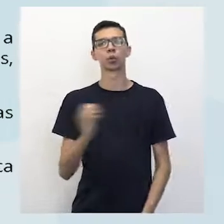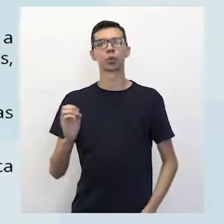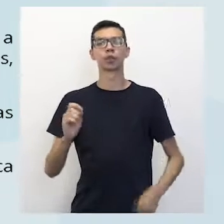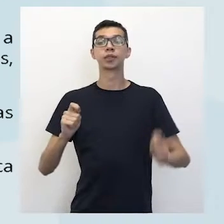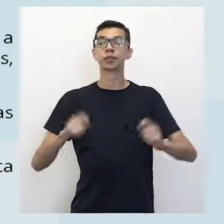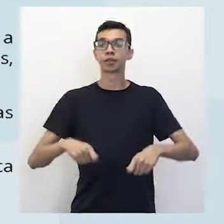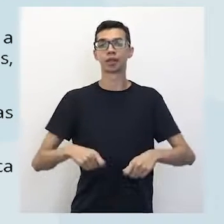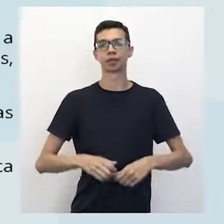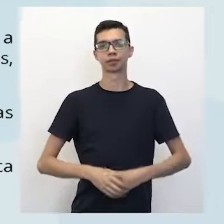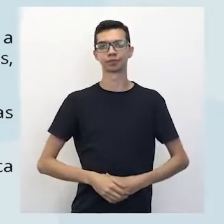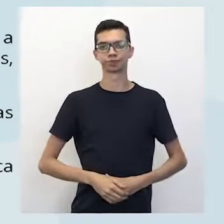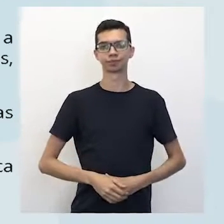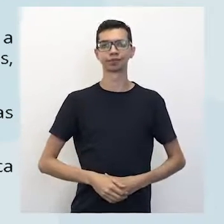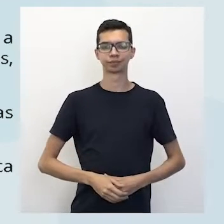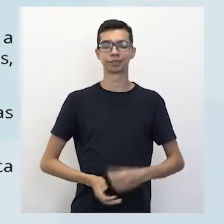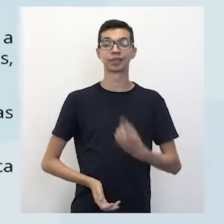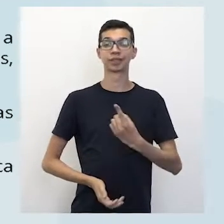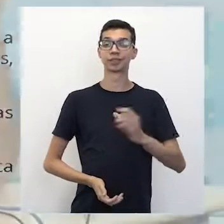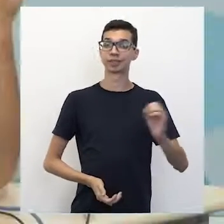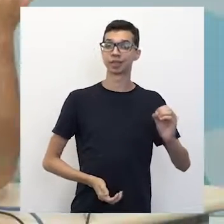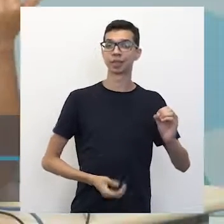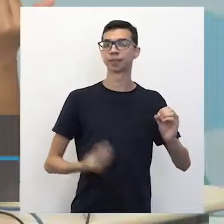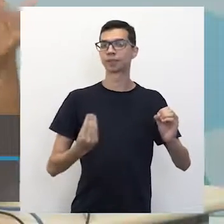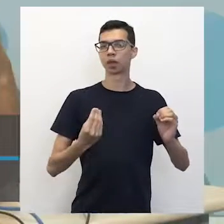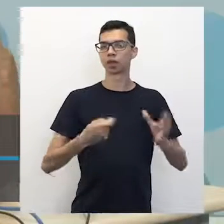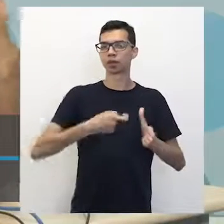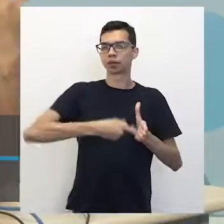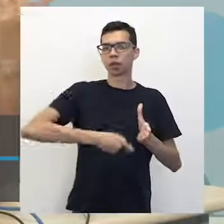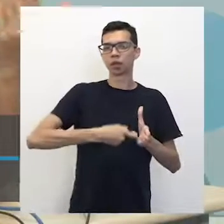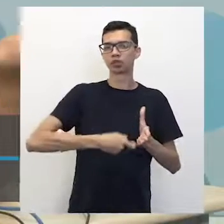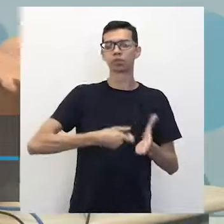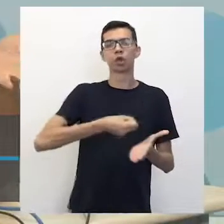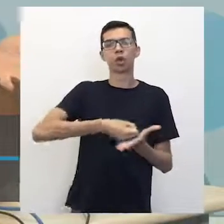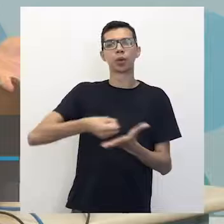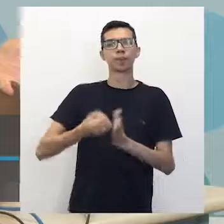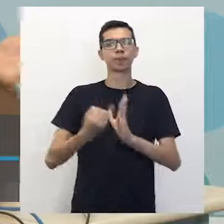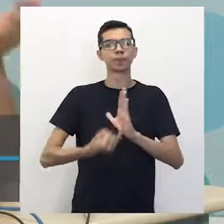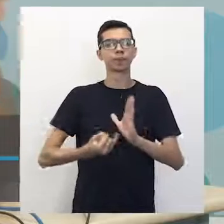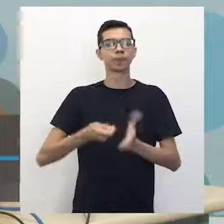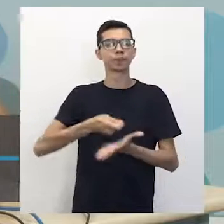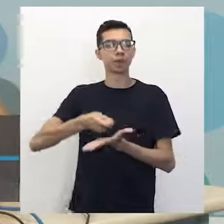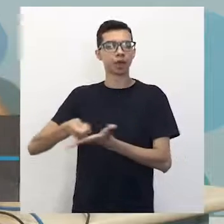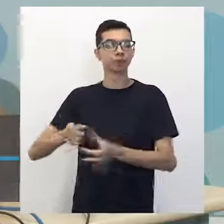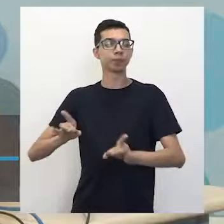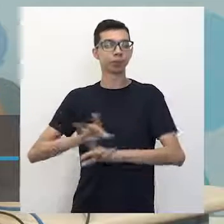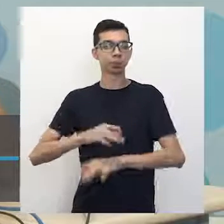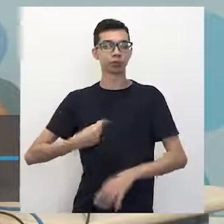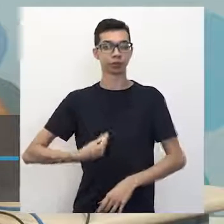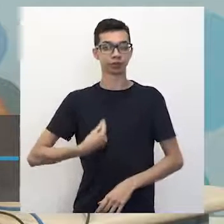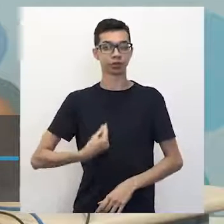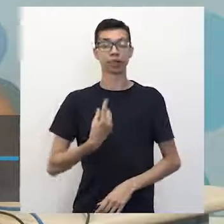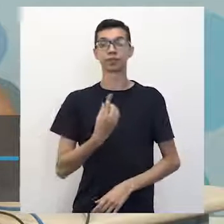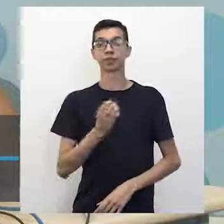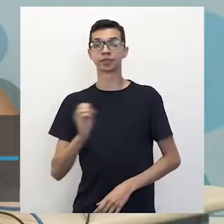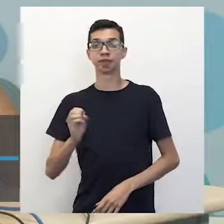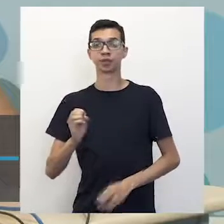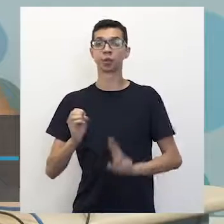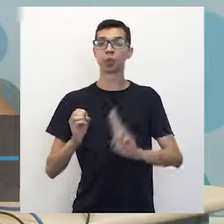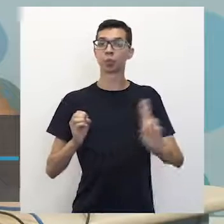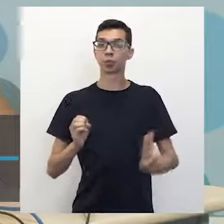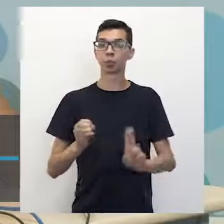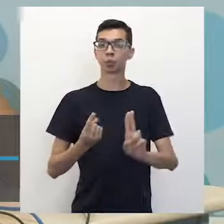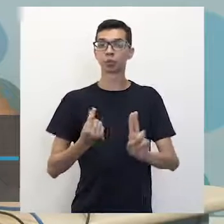100 eu vou destinar para as minhas taxas, obrigações, eu vou tirar para a minha sobrevivência e os outros 100 eu vou usar como moeda